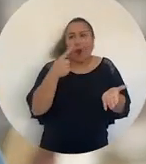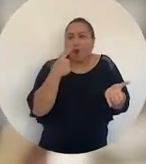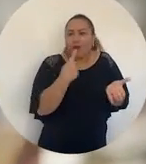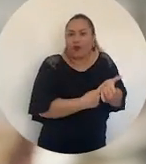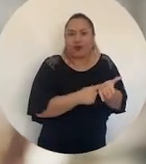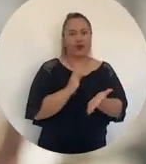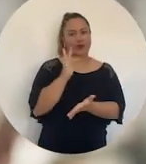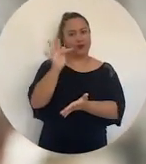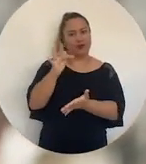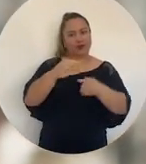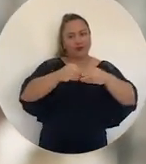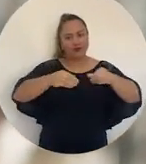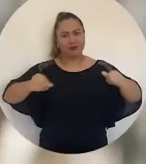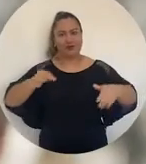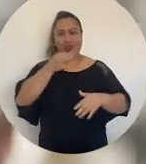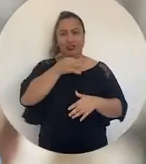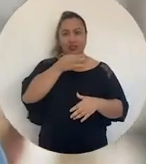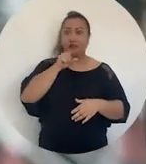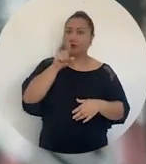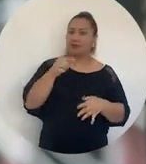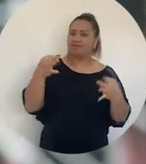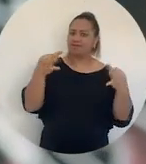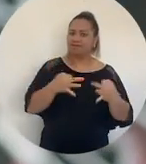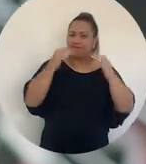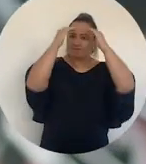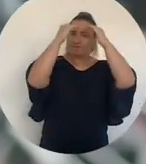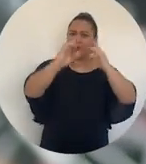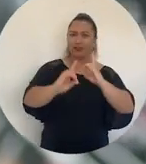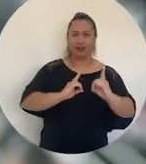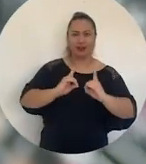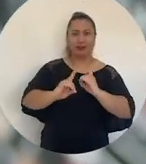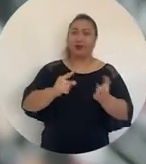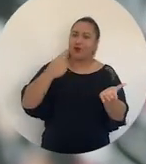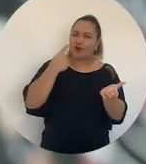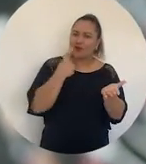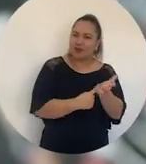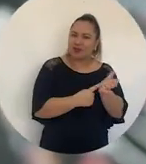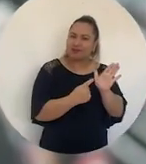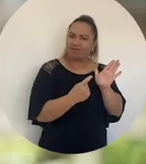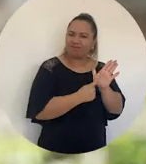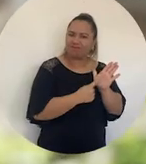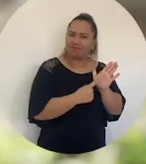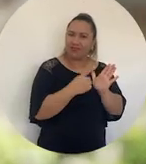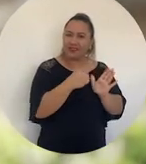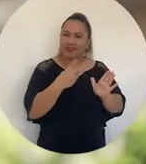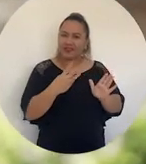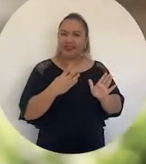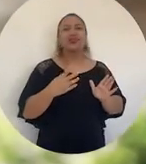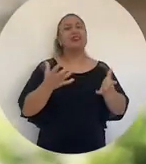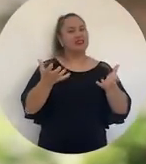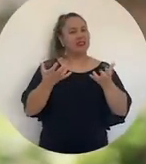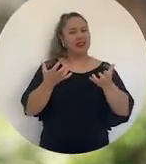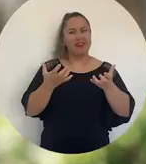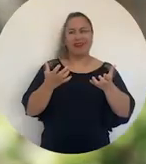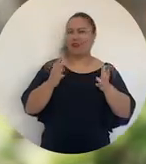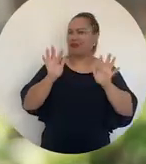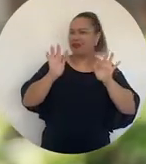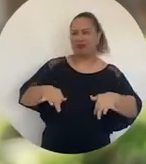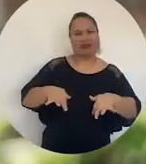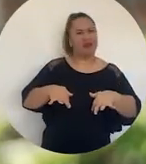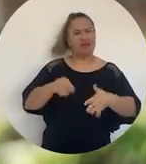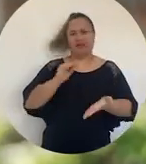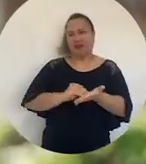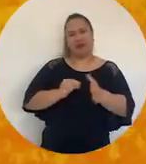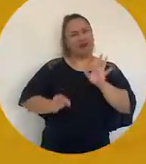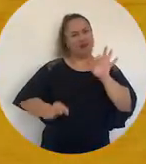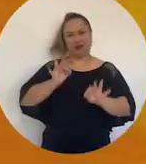você confirma o futuro da nossa terra. Você confirma com dignidade, respeito e diálogo. Confirma que quer que as injustiças sociais